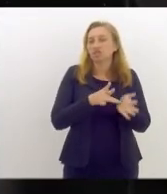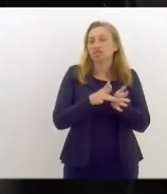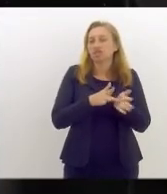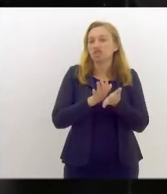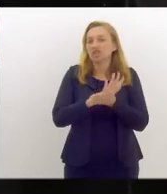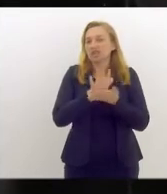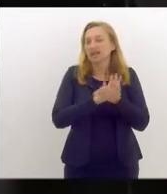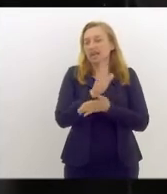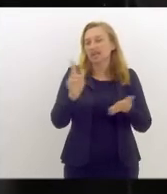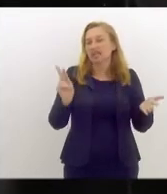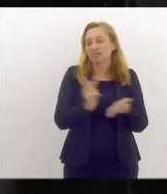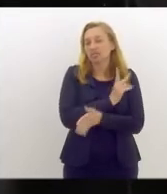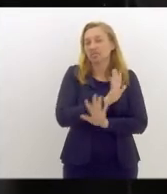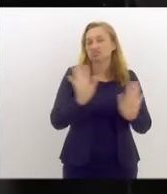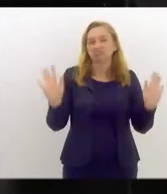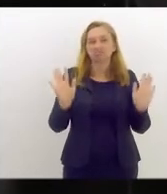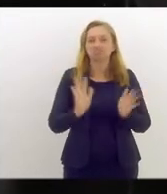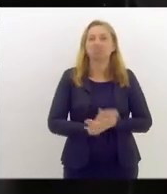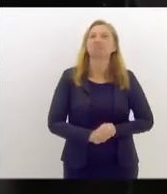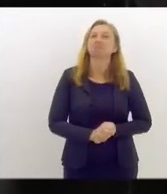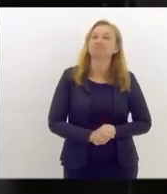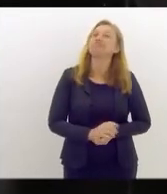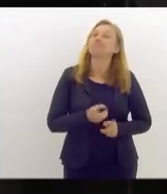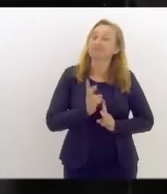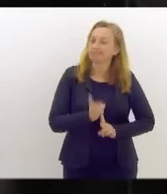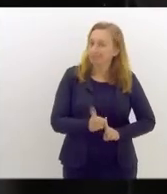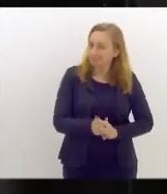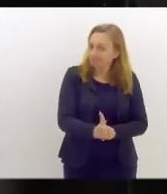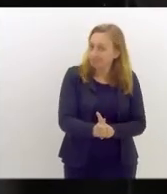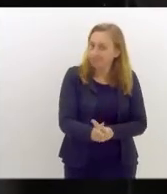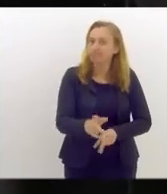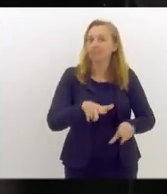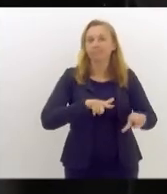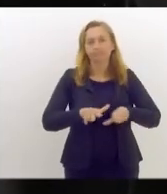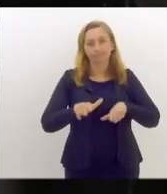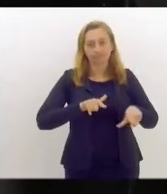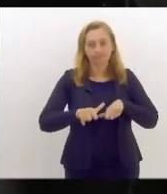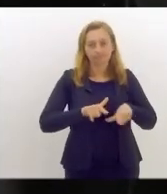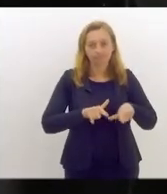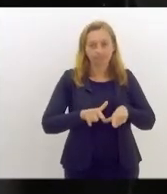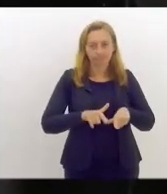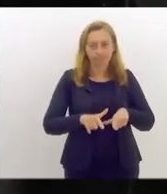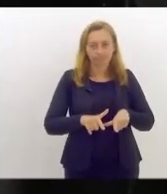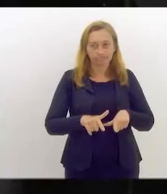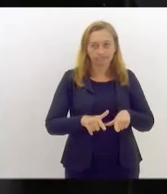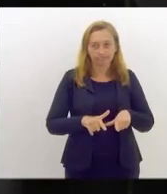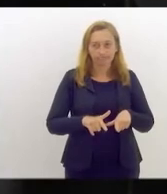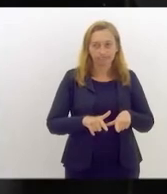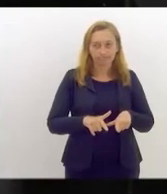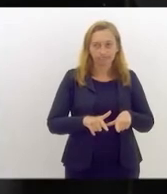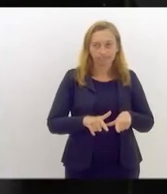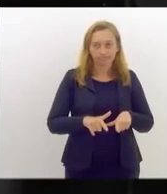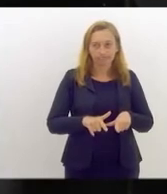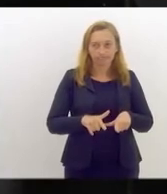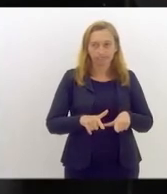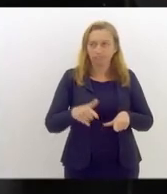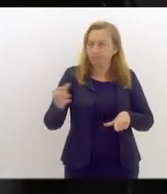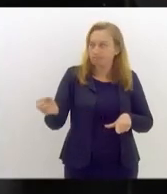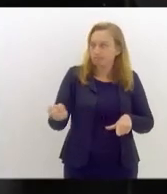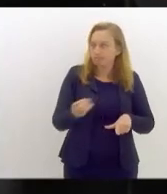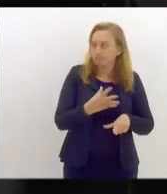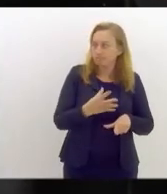tivesse que ser transformado a continuidade não dispensa modernidade